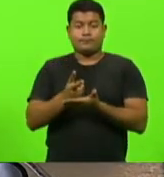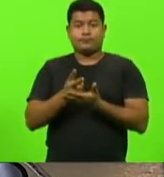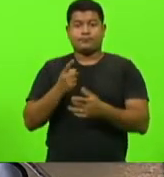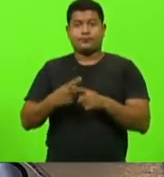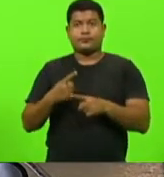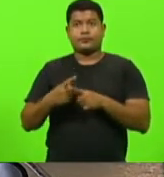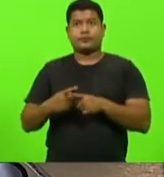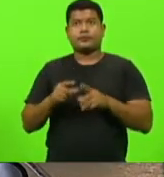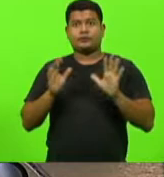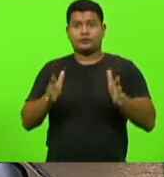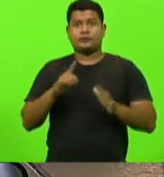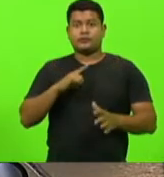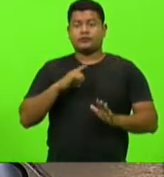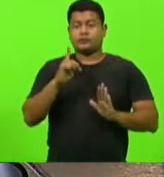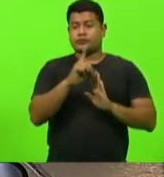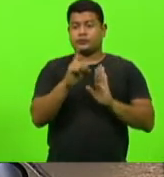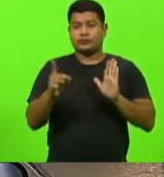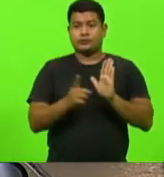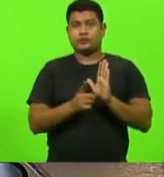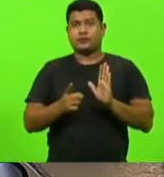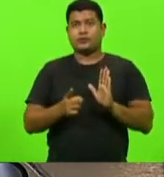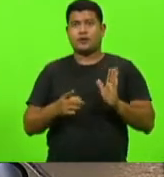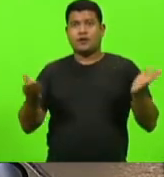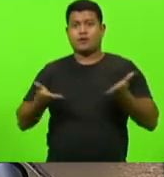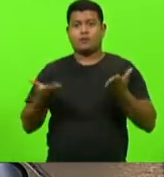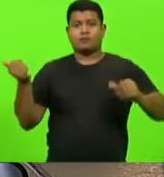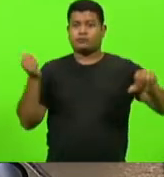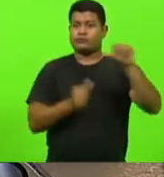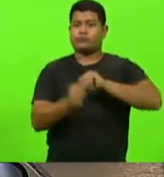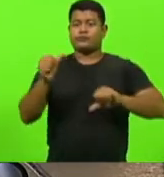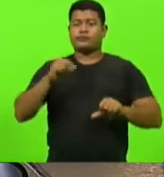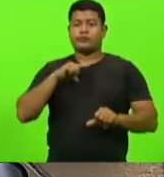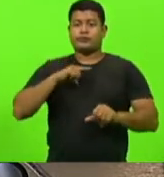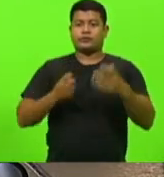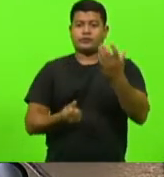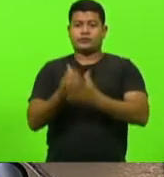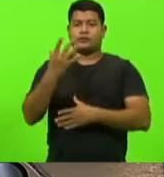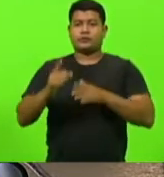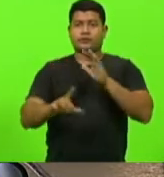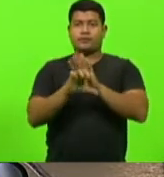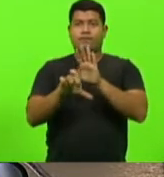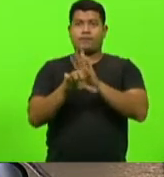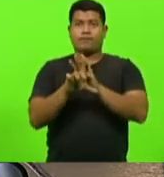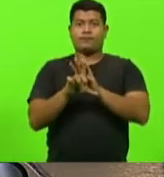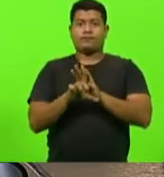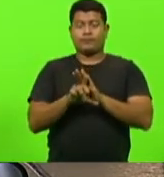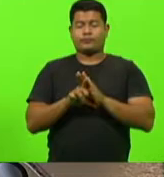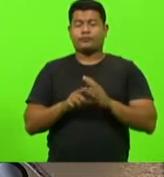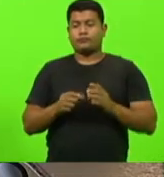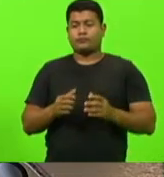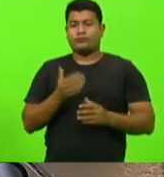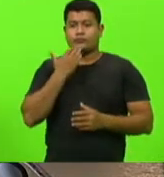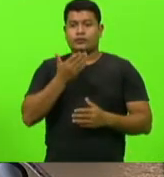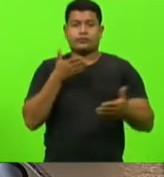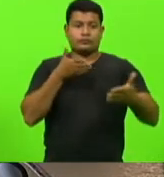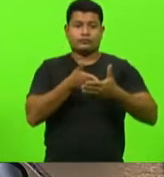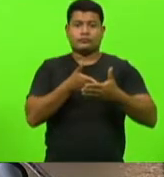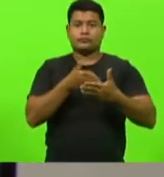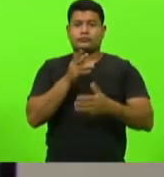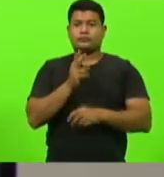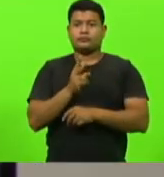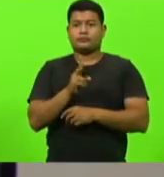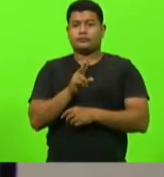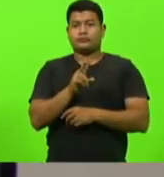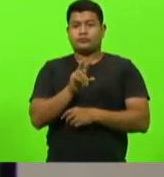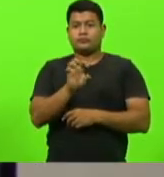por decreto, ocorreu agora por lei. Então, é pela manutenção do veto. Só para orientação